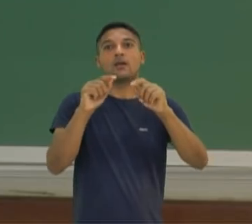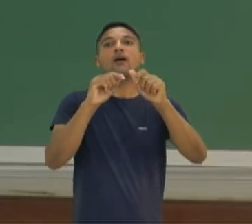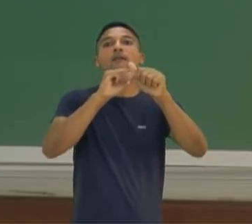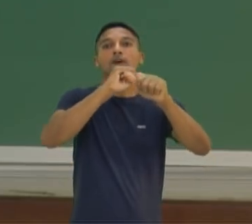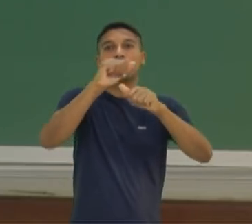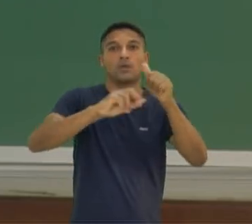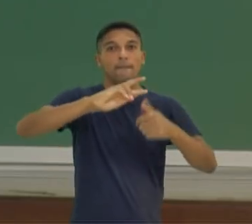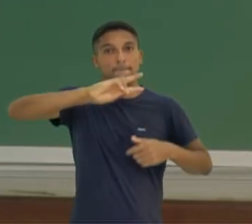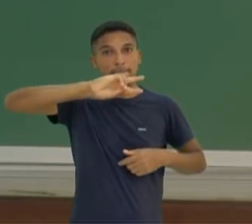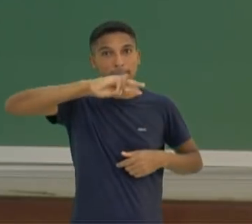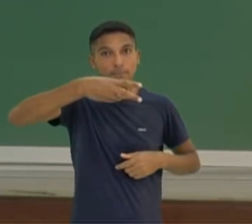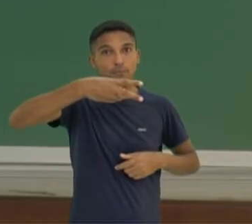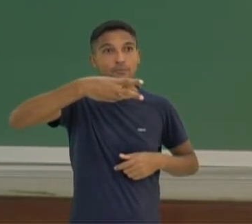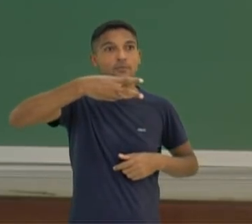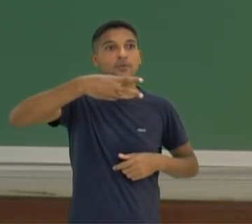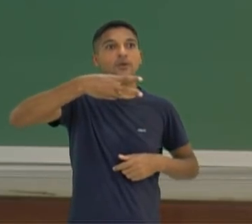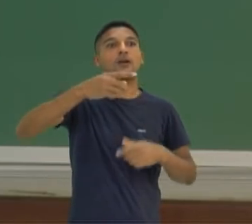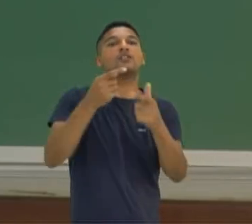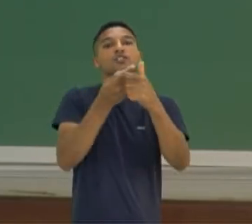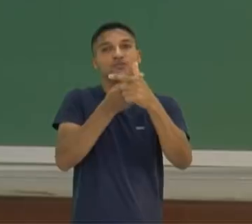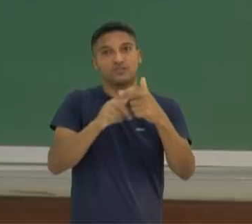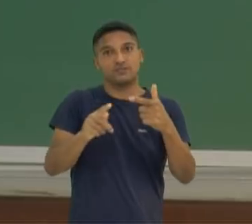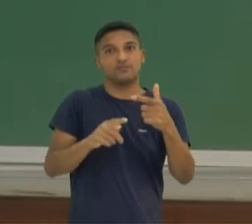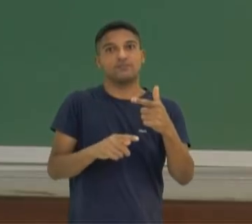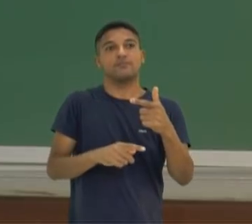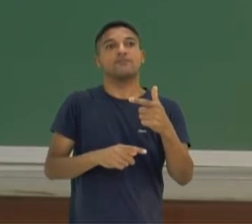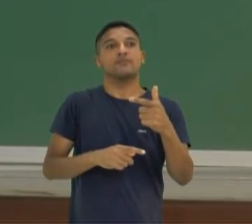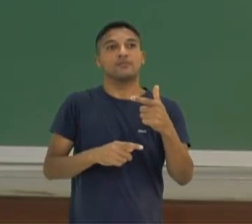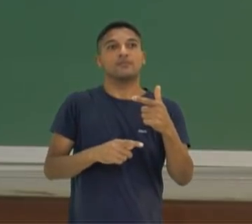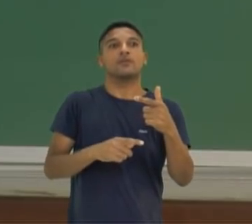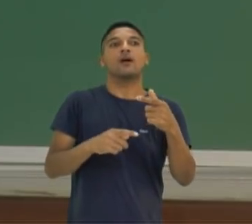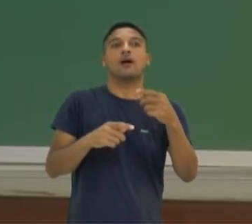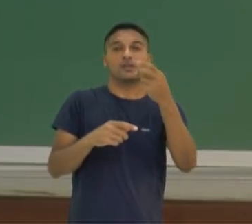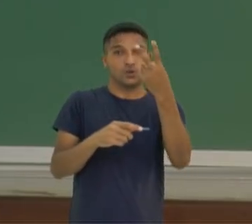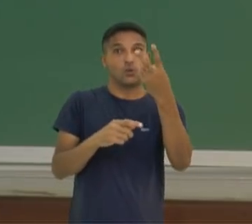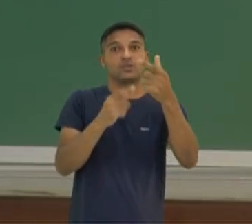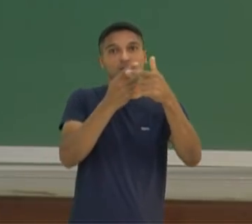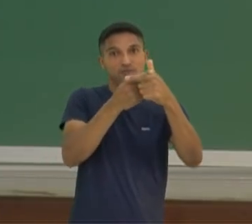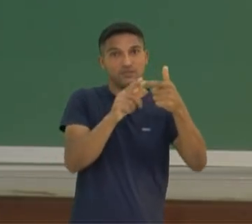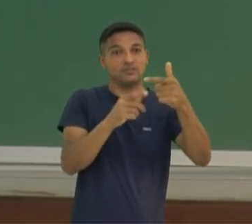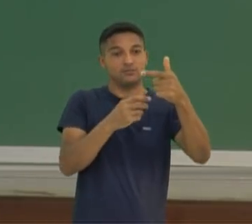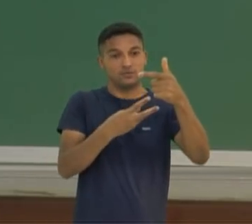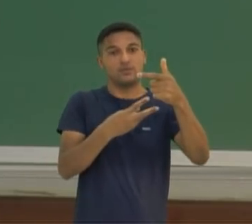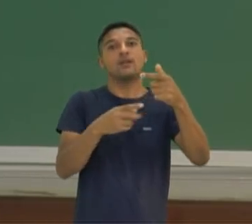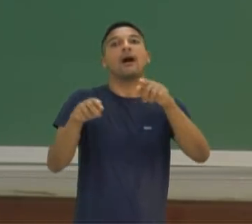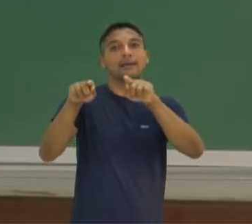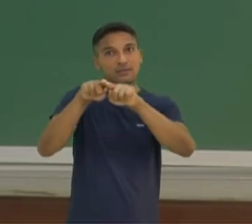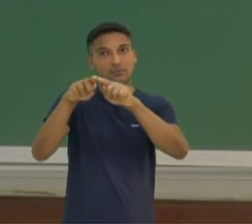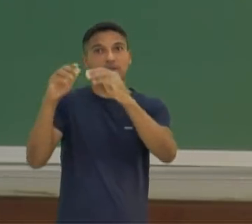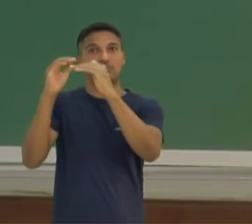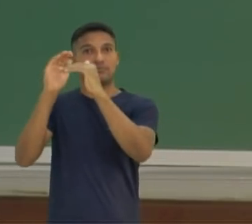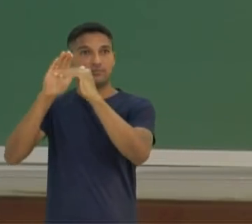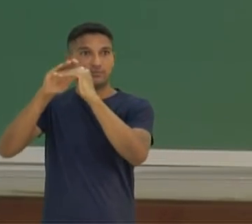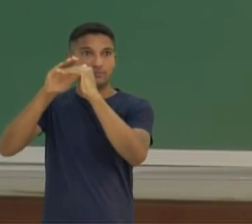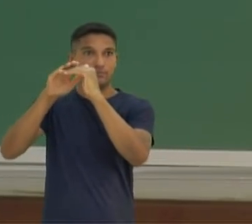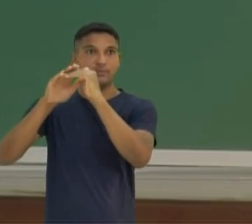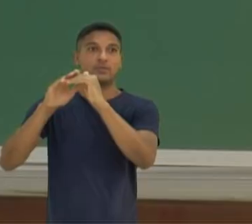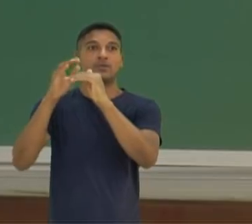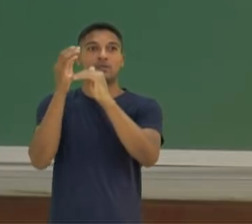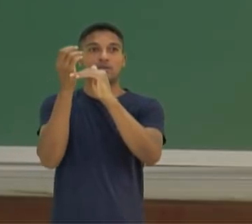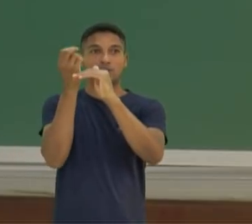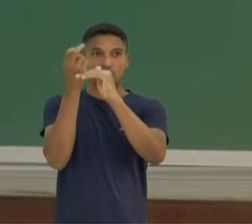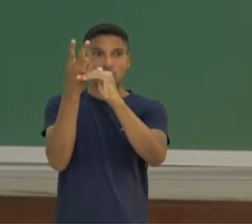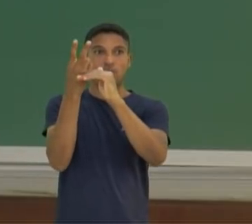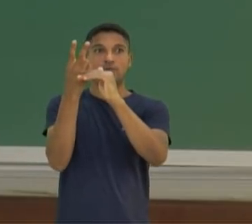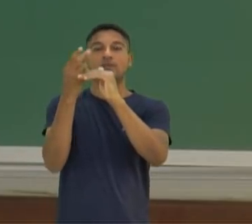seu inverso, que é a divisão. Quando eu faço isso, faço dos dois lados. Então, cortei